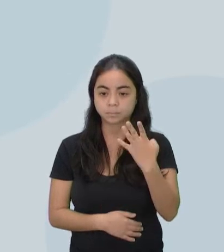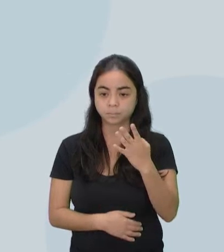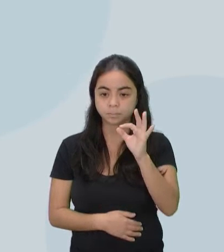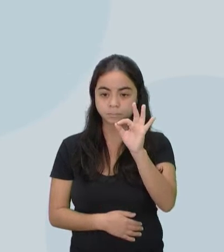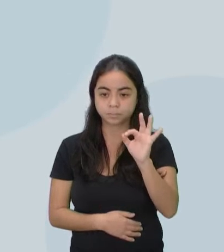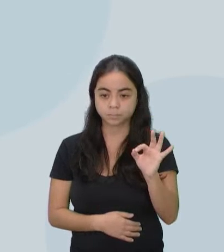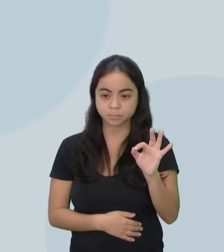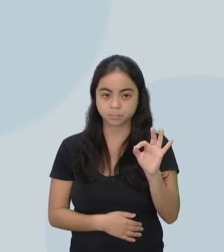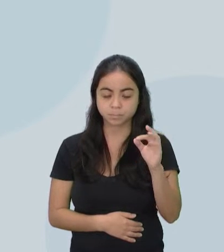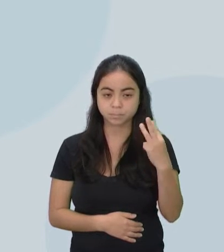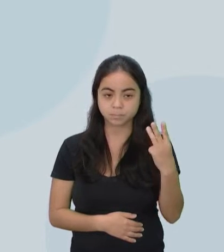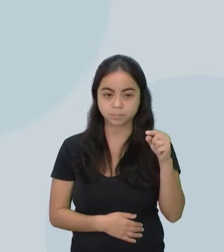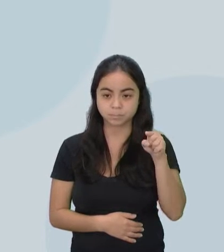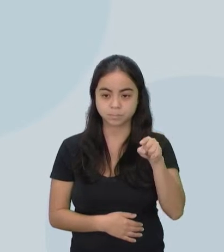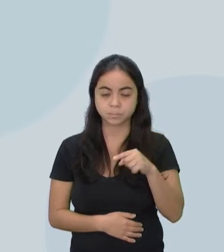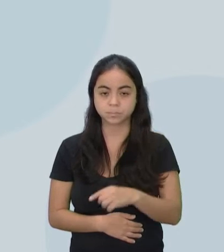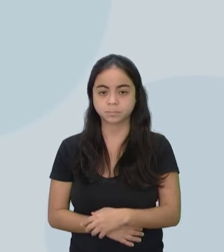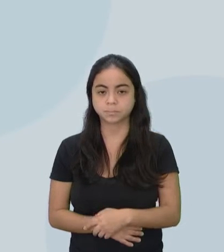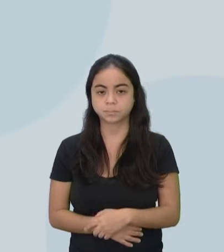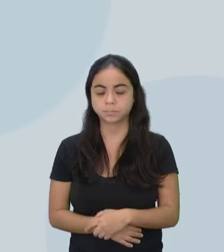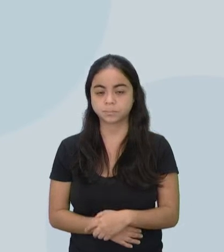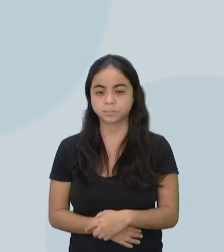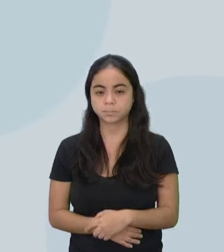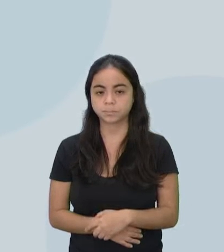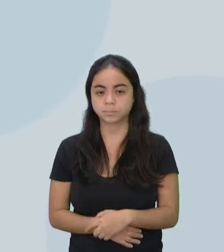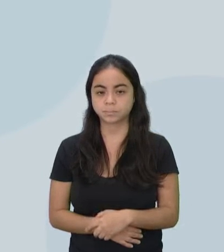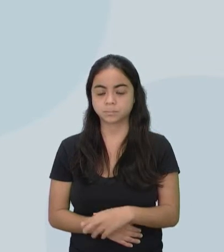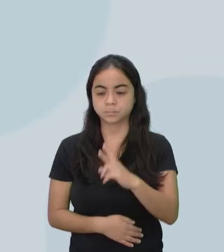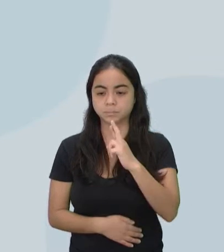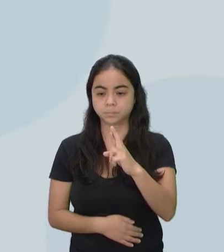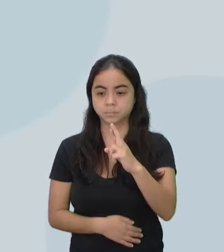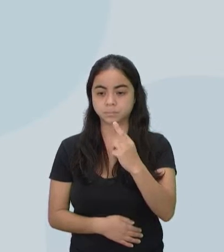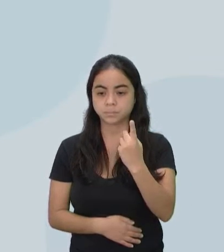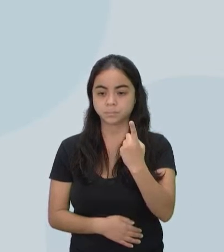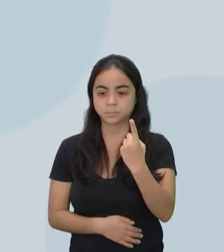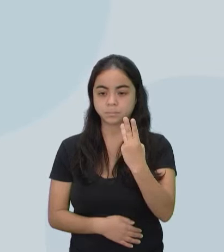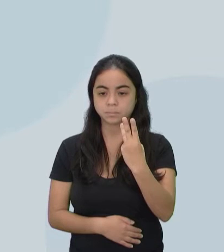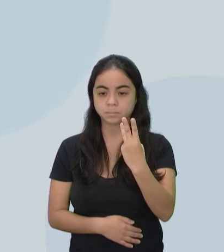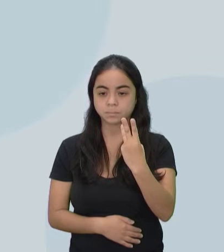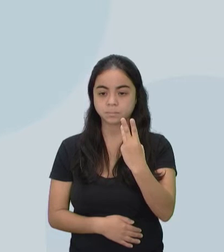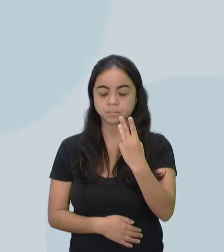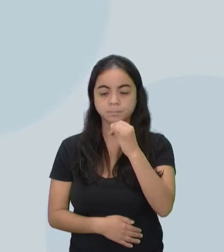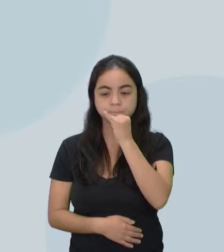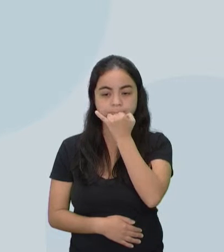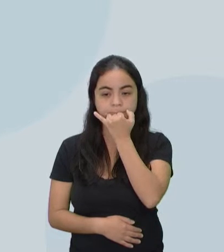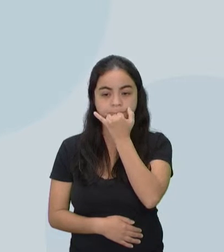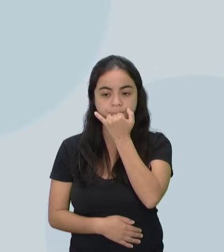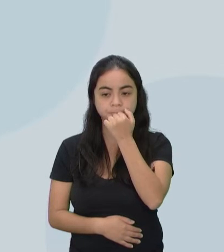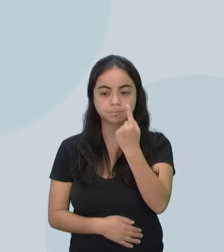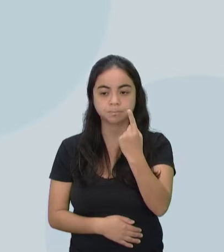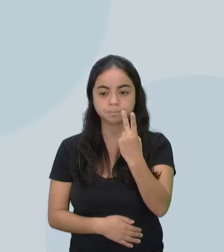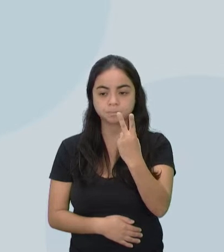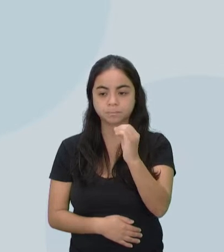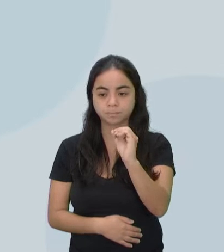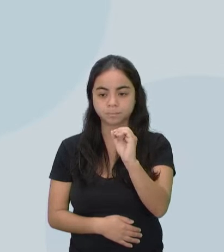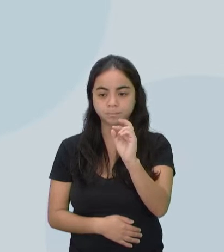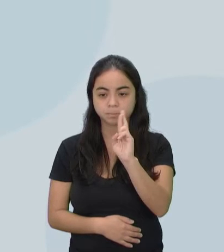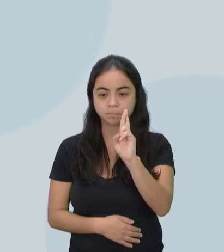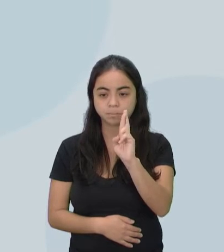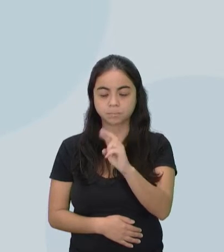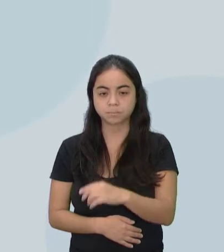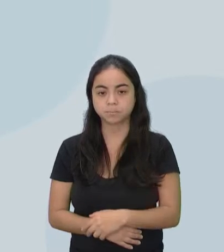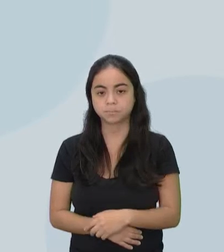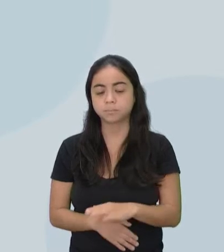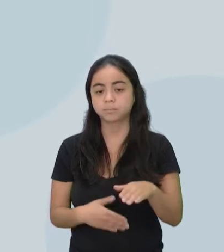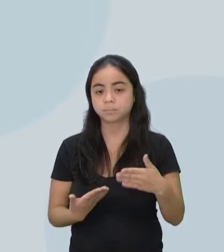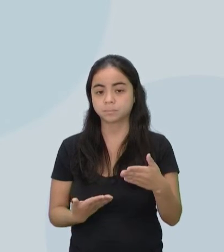4% do valor de R$ 3.000, que vai dar R$ 120. Eu acho que todos vocês aí